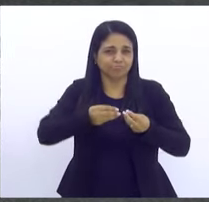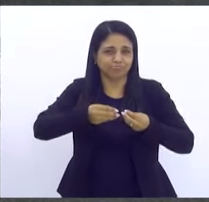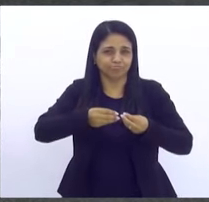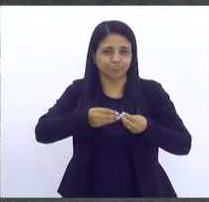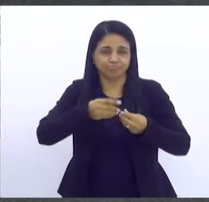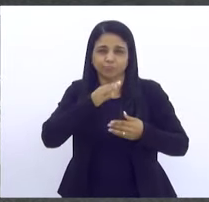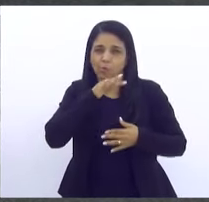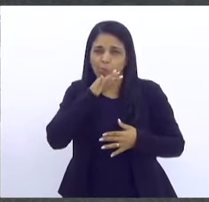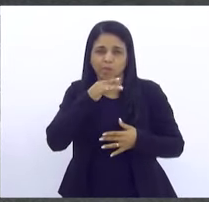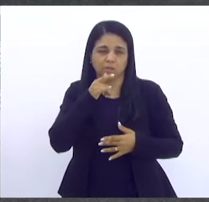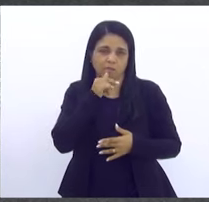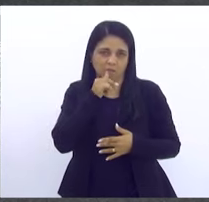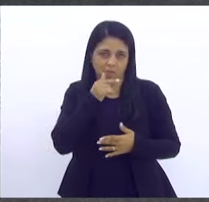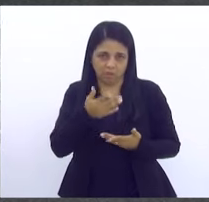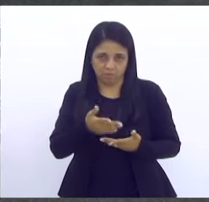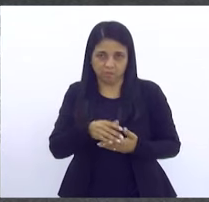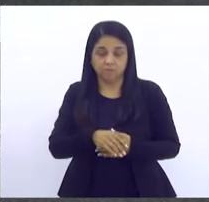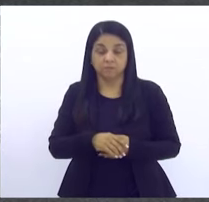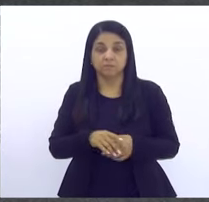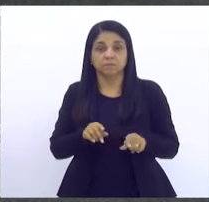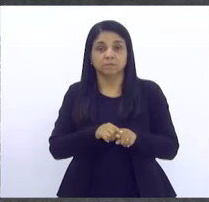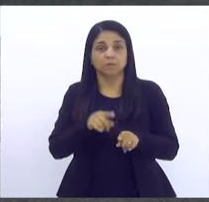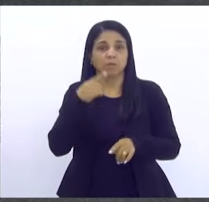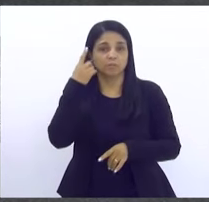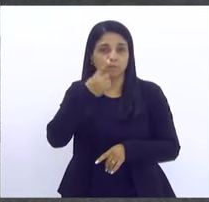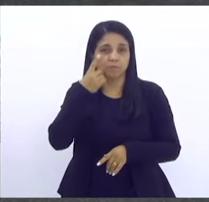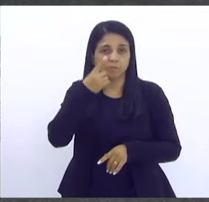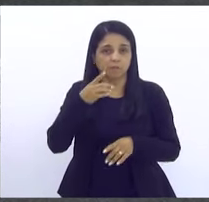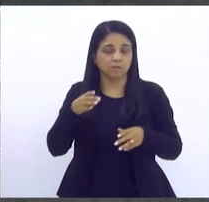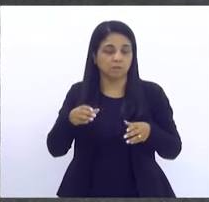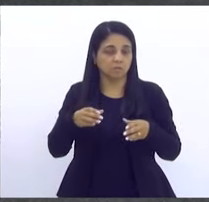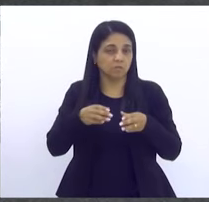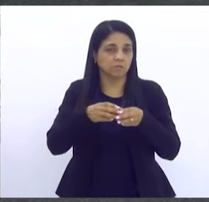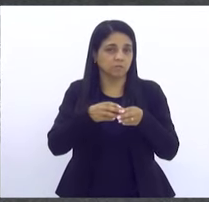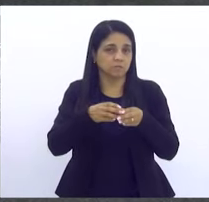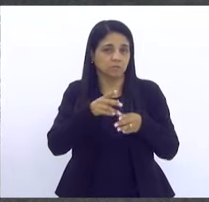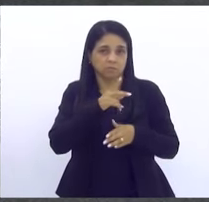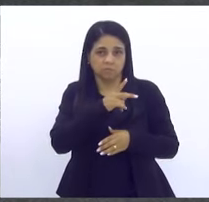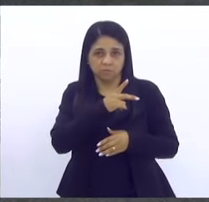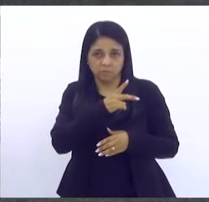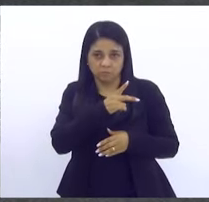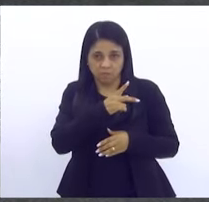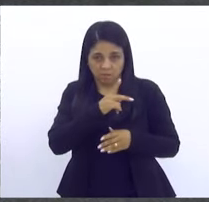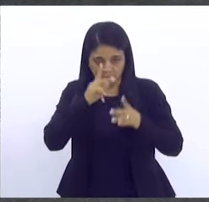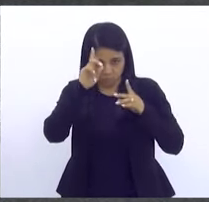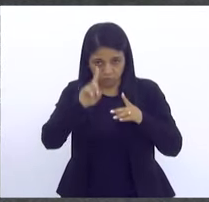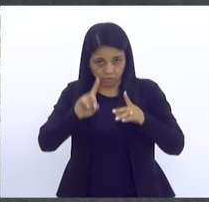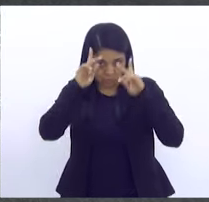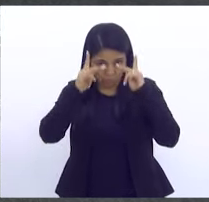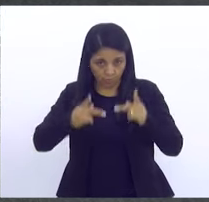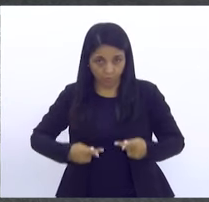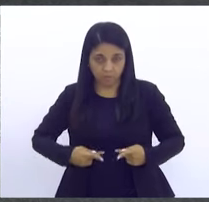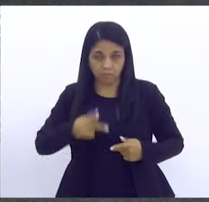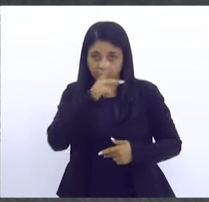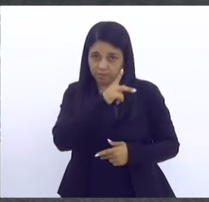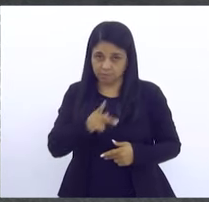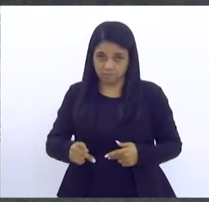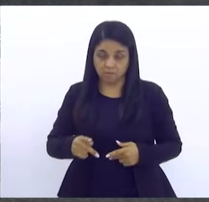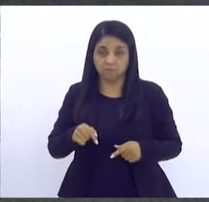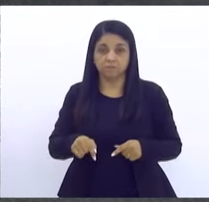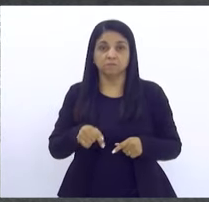senhora presidenta Tia Ju, como deputada presidenta da Comissão de Direitos Humanos, não poderia deixar de falar da